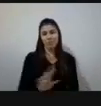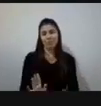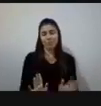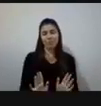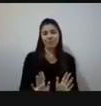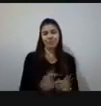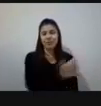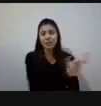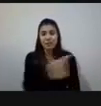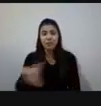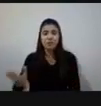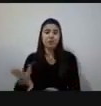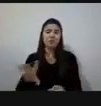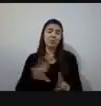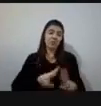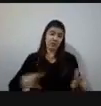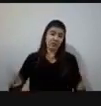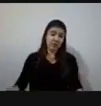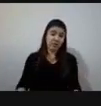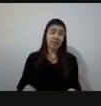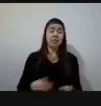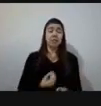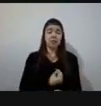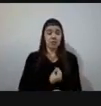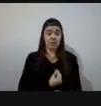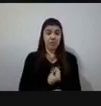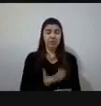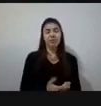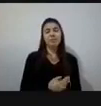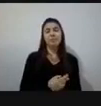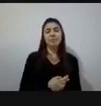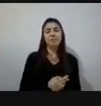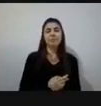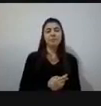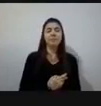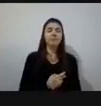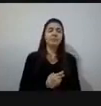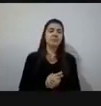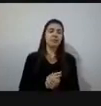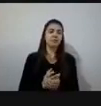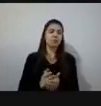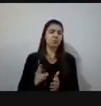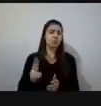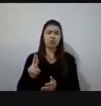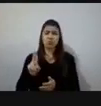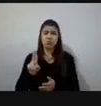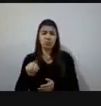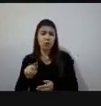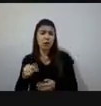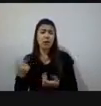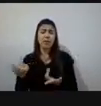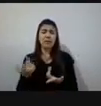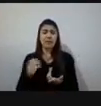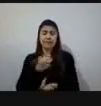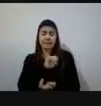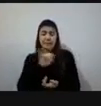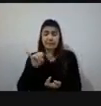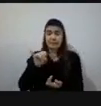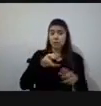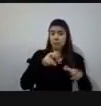atende, toda e qualquer vítima, não cabe nenhuma espécie de valoração. Se a vítima se sentiu